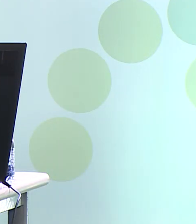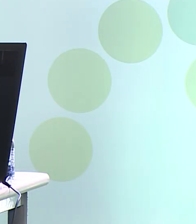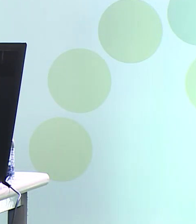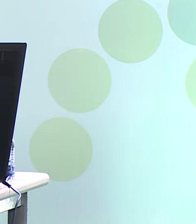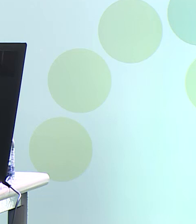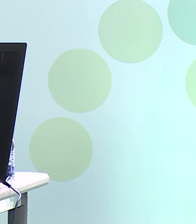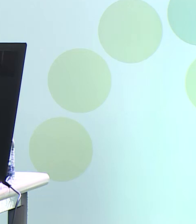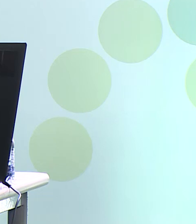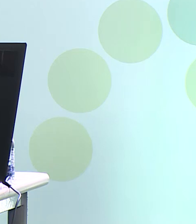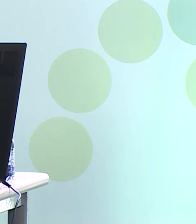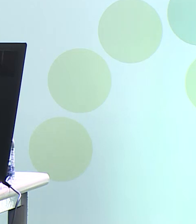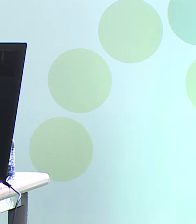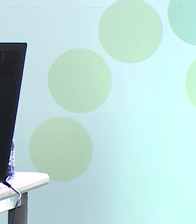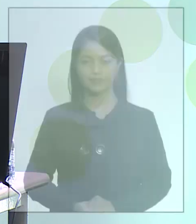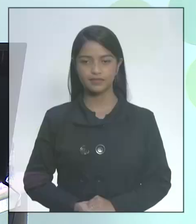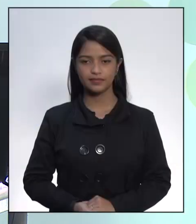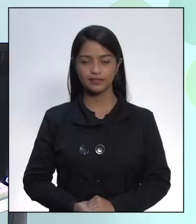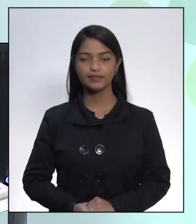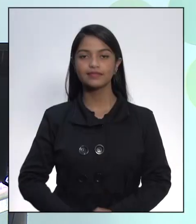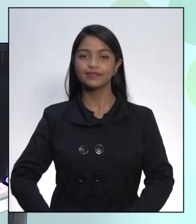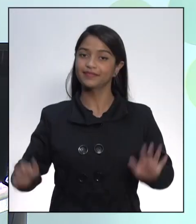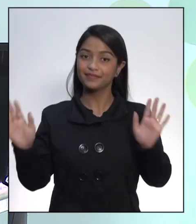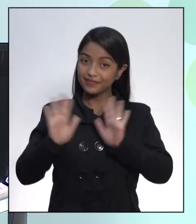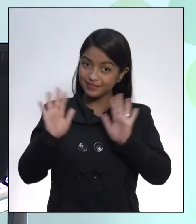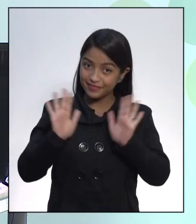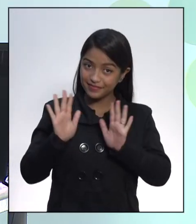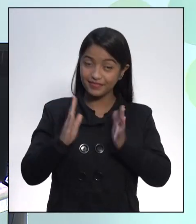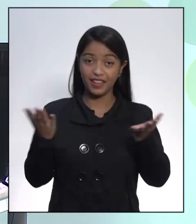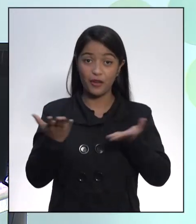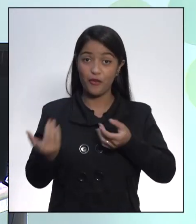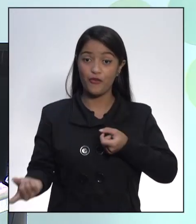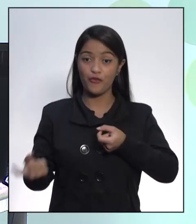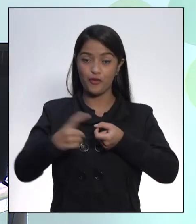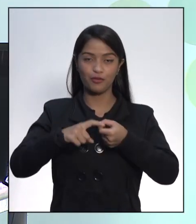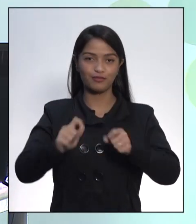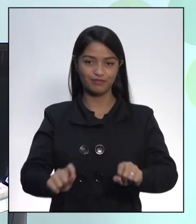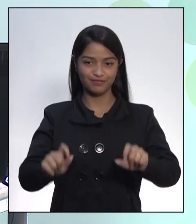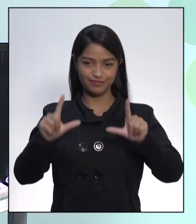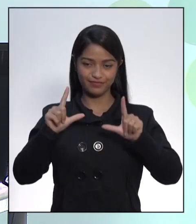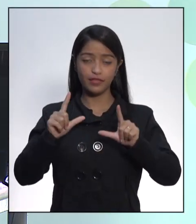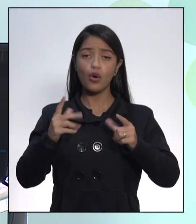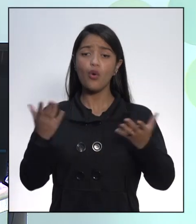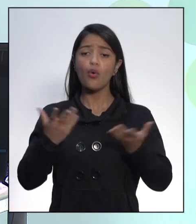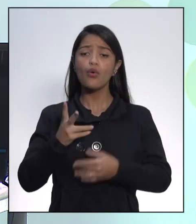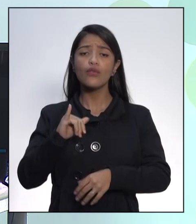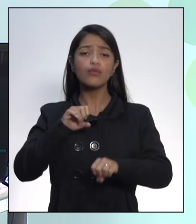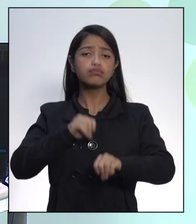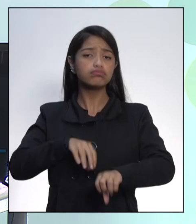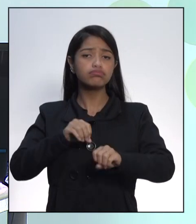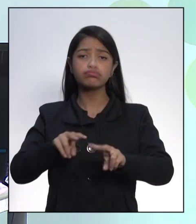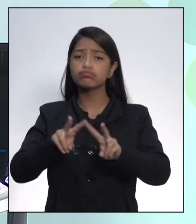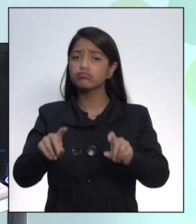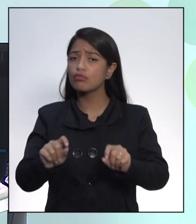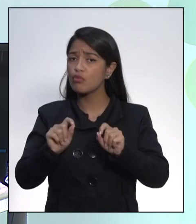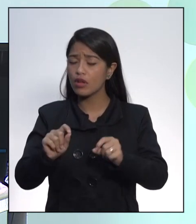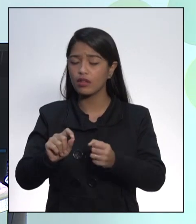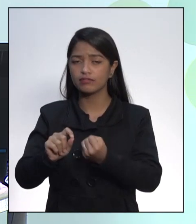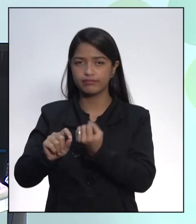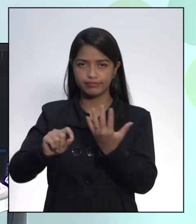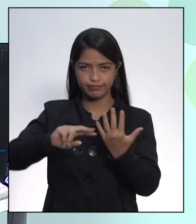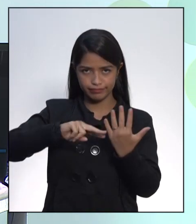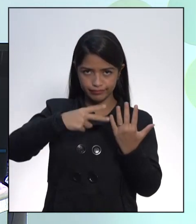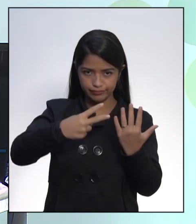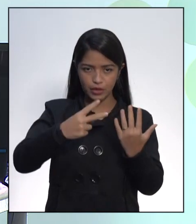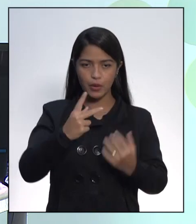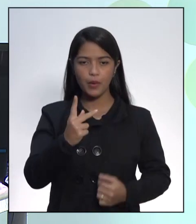Olá, pessoal, estamos de volta, né? Hoje nós teremos uma aula sobre potenciação. E eu gostaria de dar bom dia para